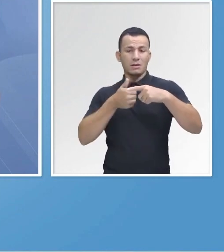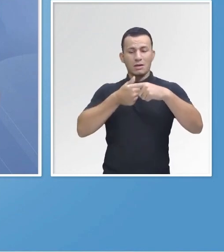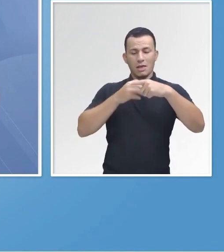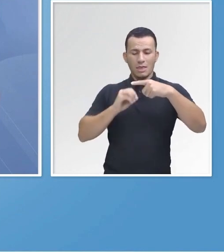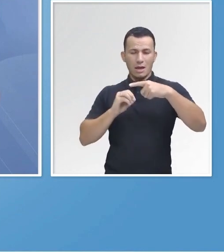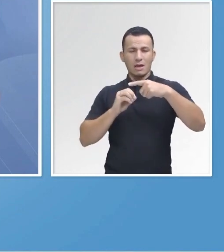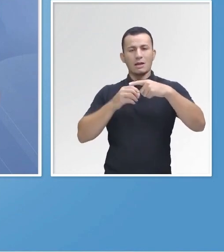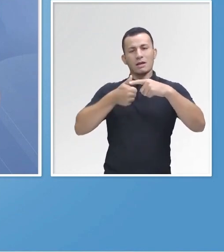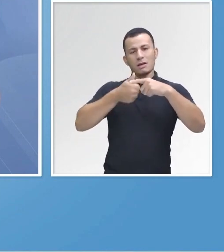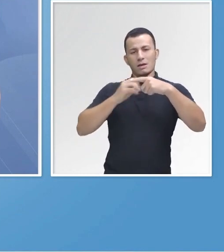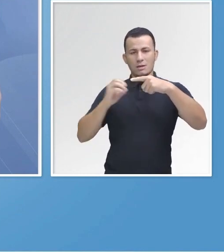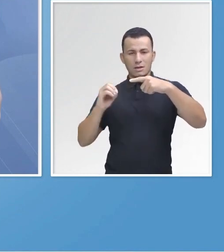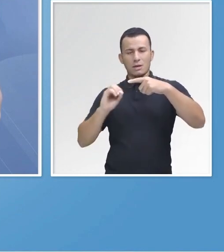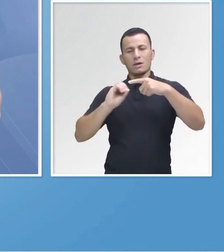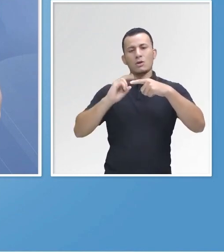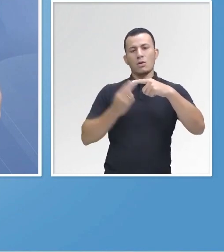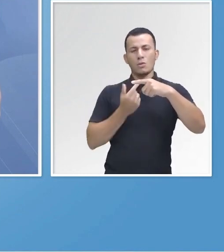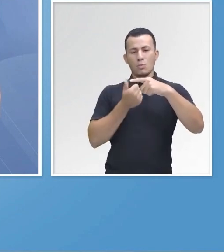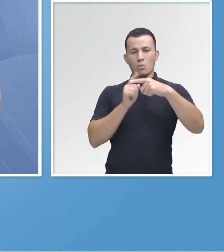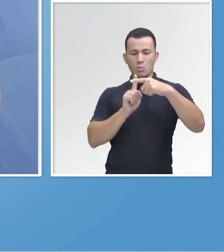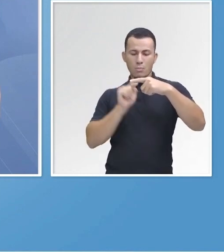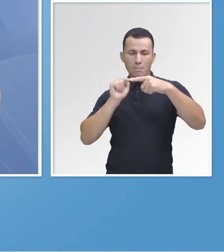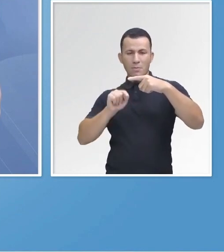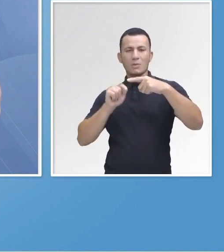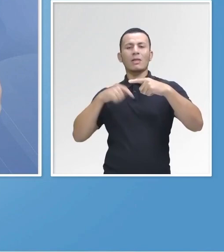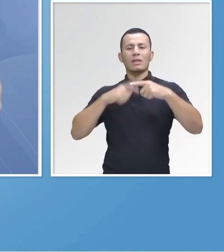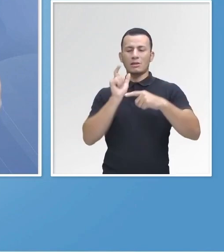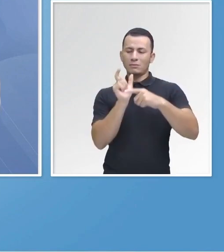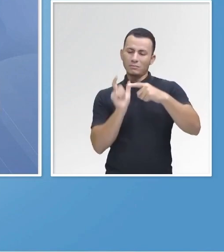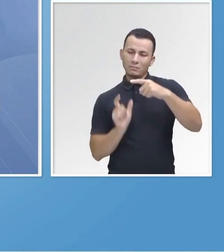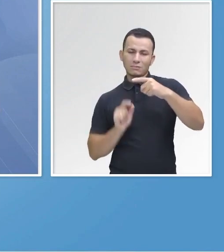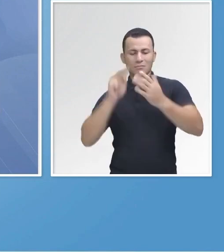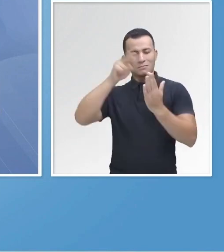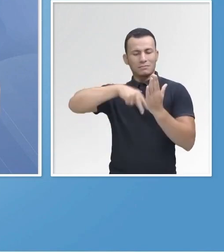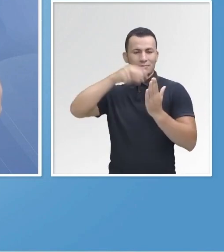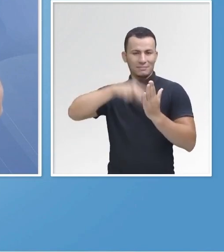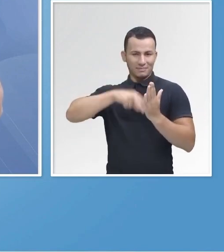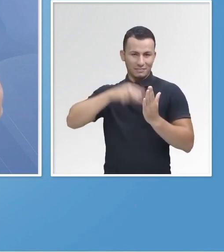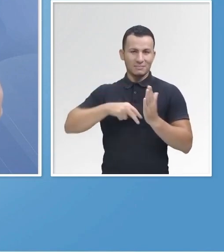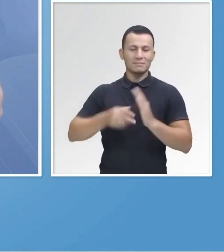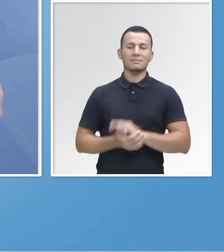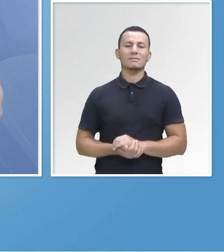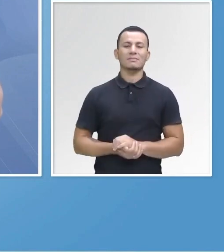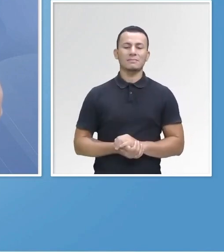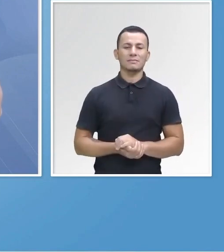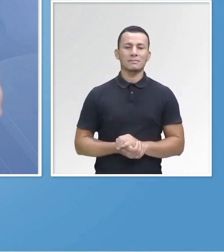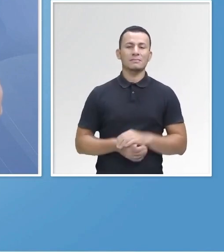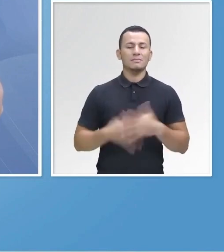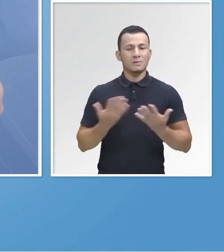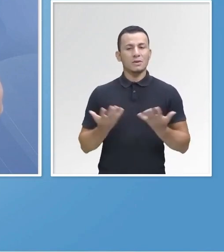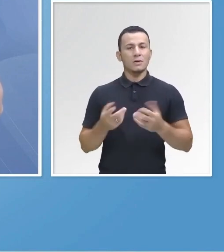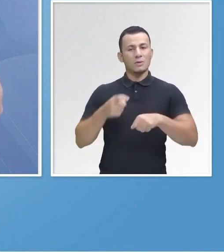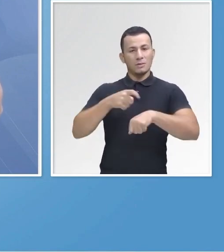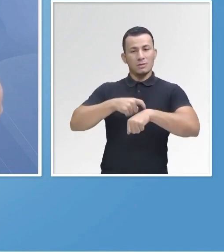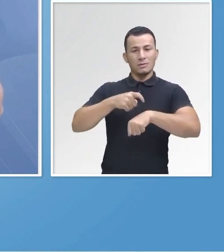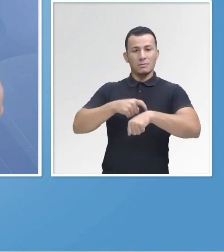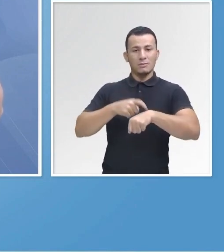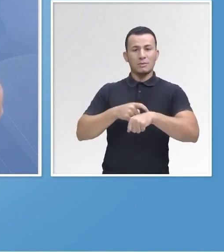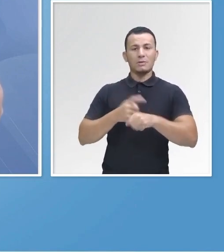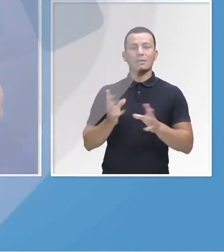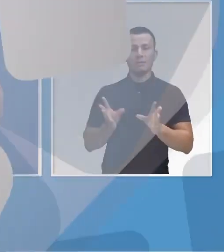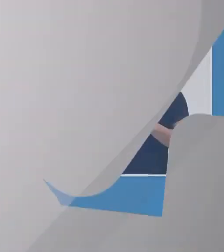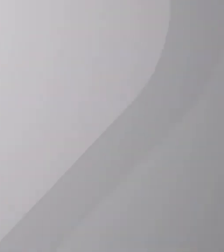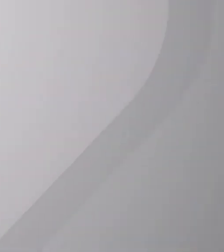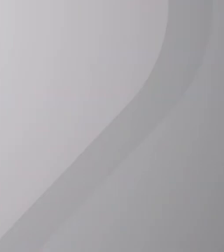100 ou 1000 décimo centésimo milésimo certo muito bem agora chegou a hora das nossas considerações